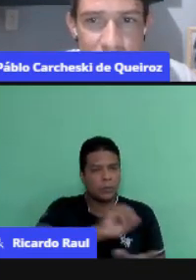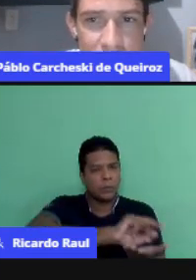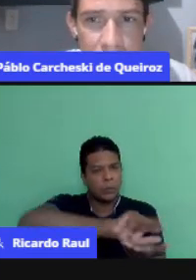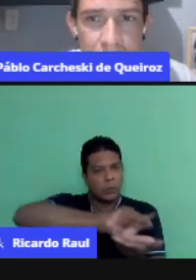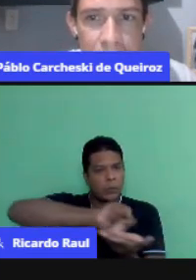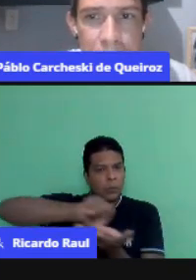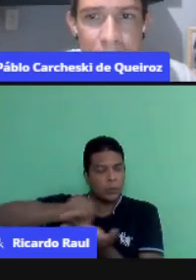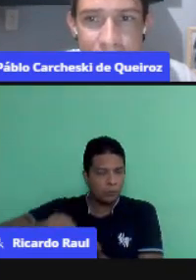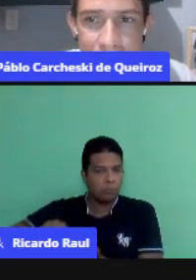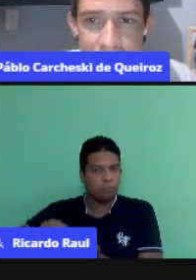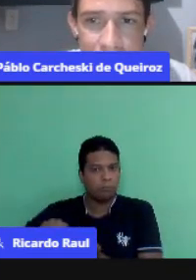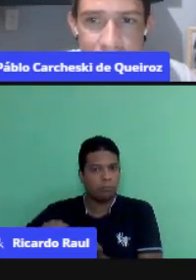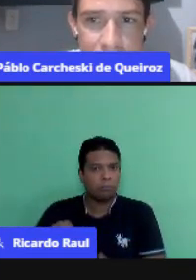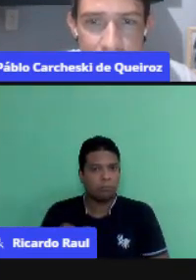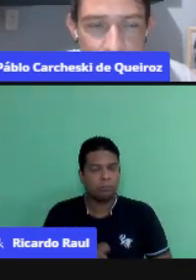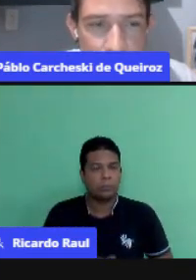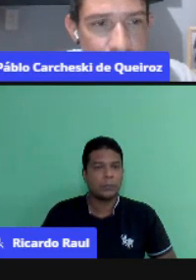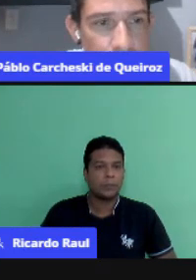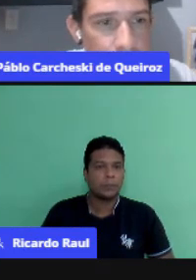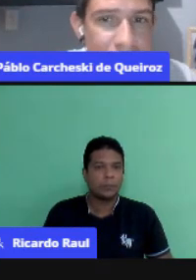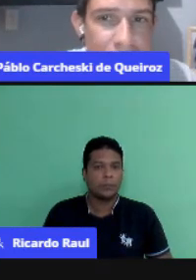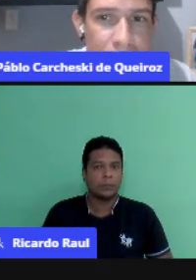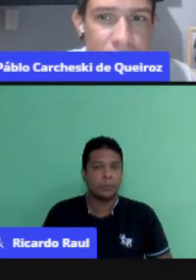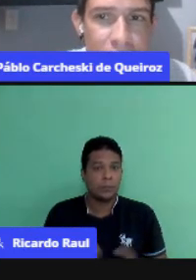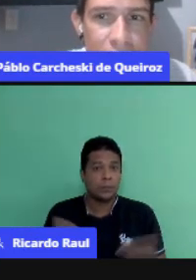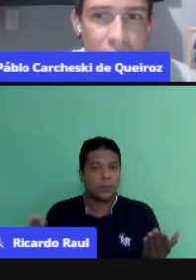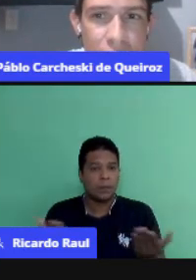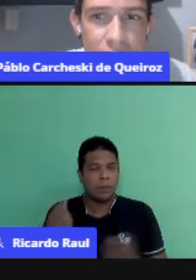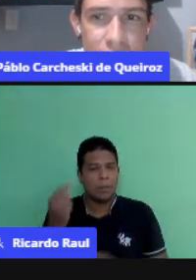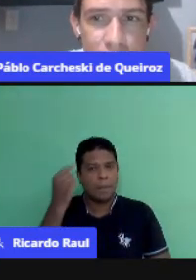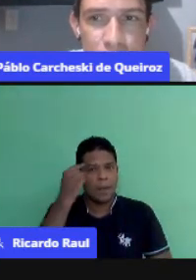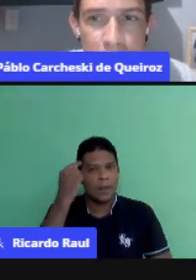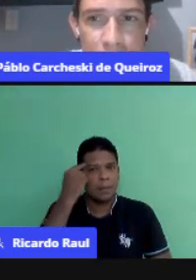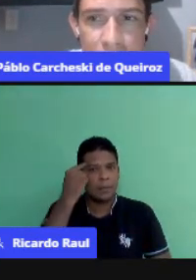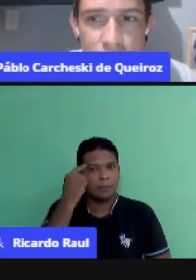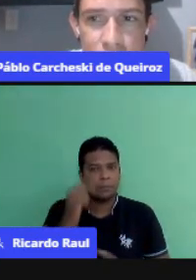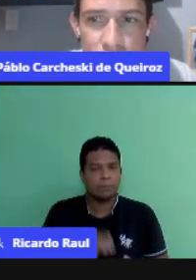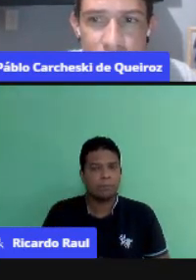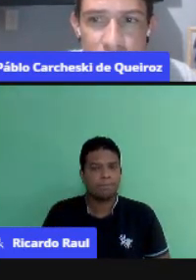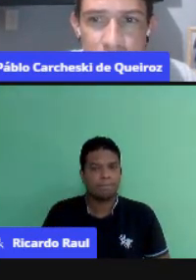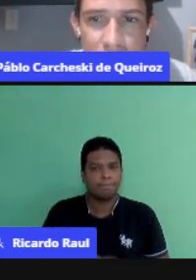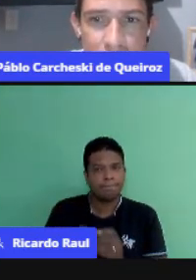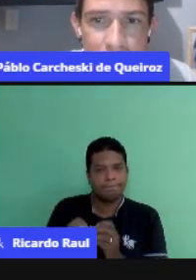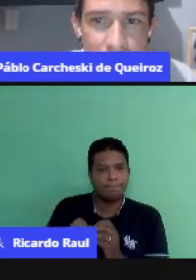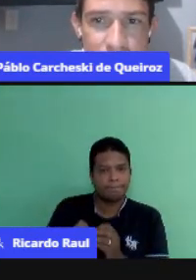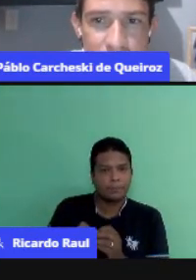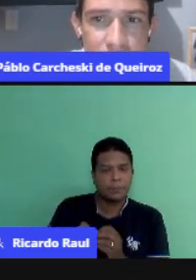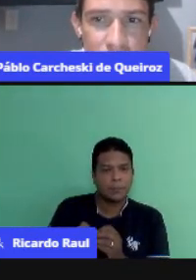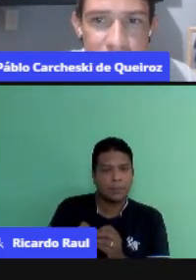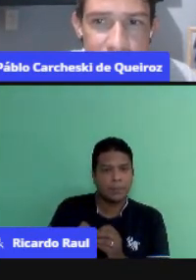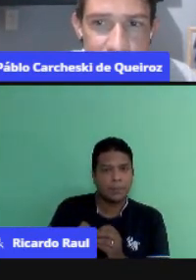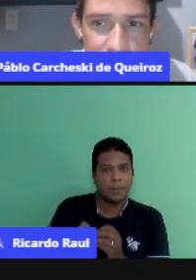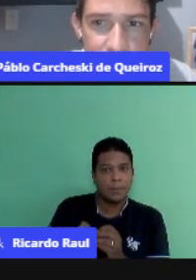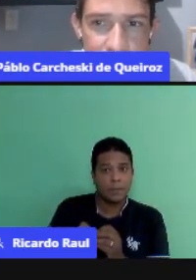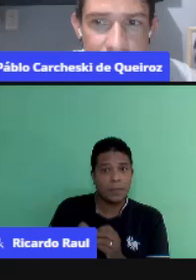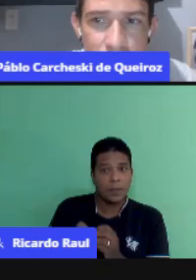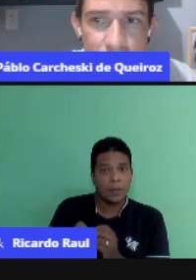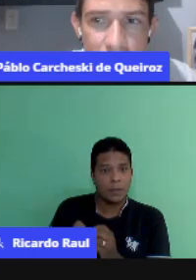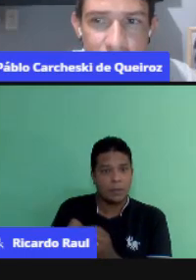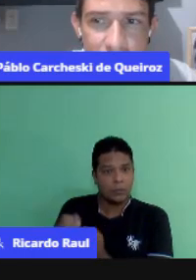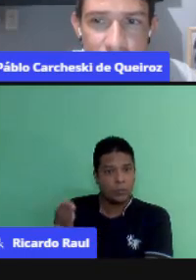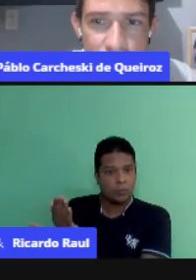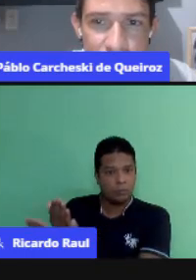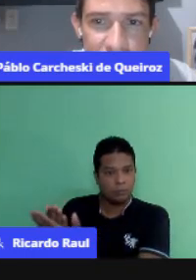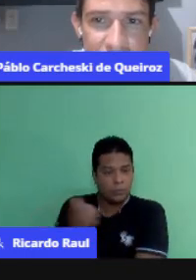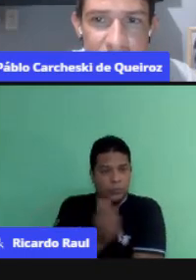por várias razões, né? Mas aí, né? Agora vamos para o pensamento, né? Estamos preparando os estudantes para trabalhos que não existem,